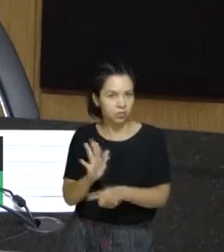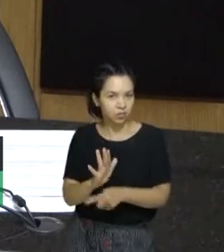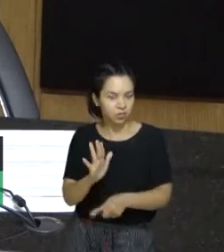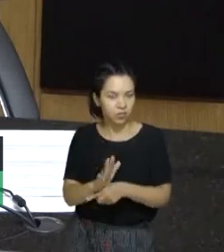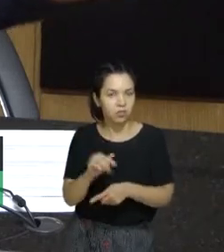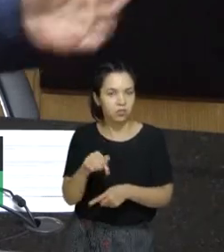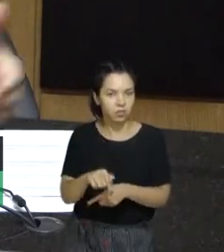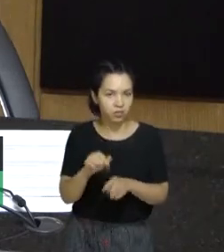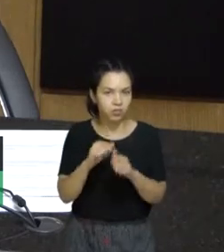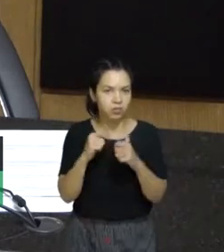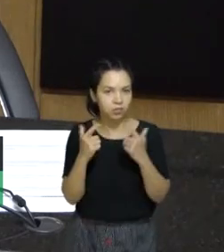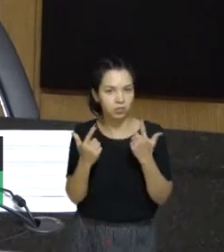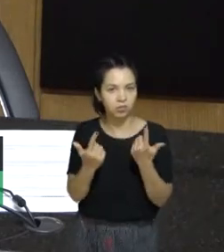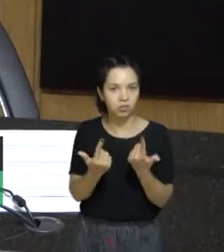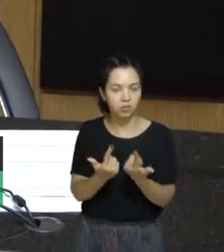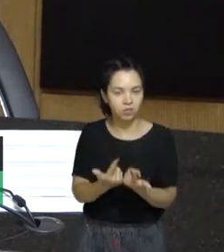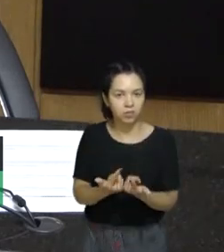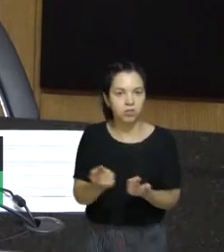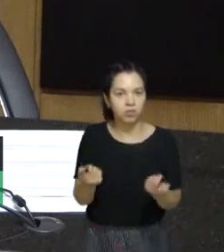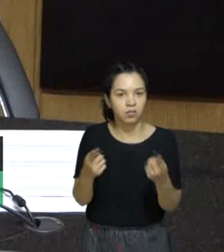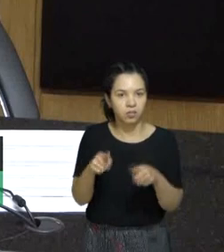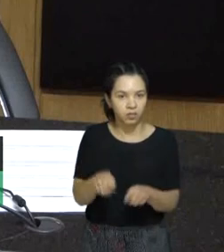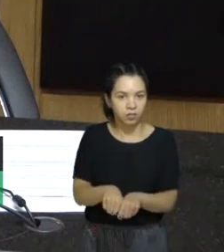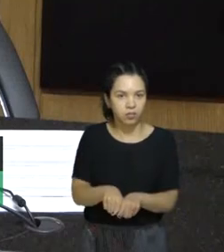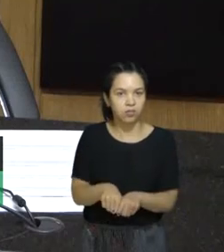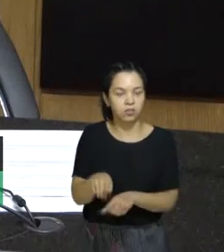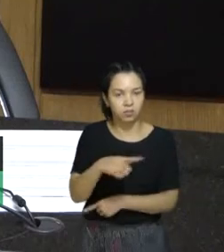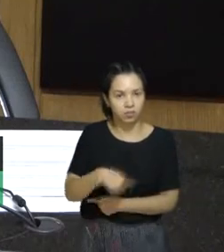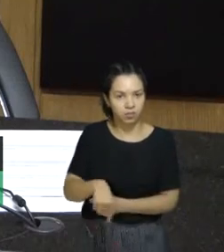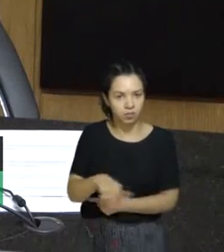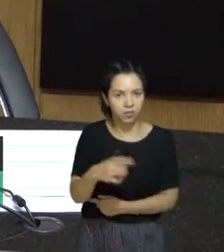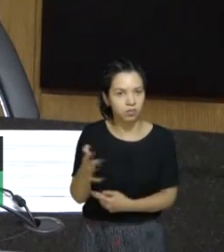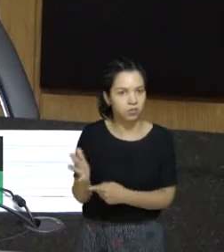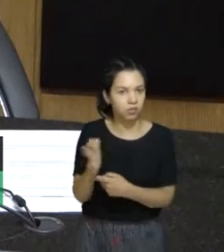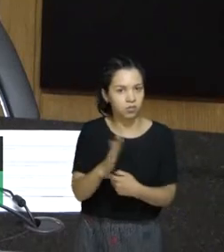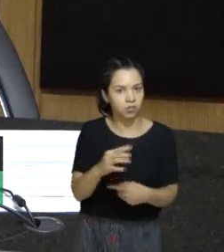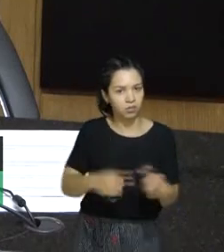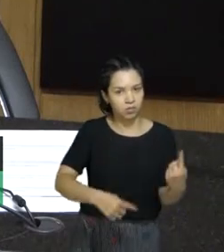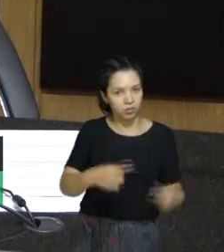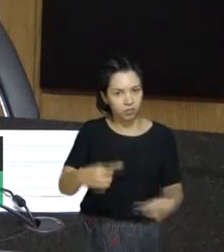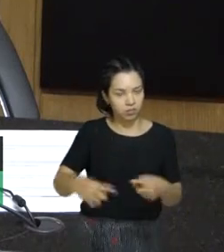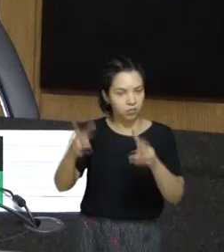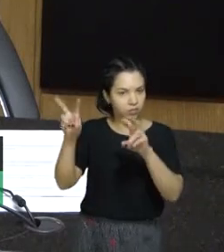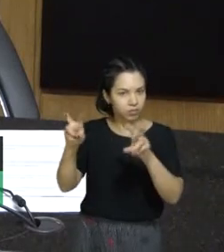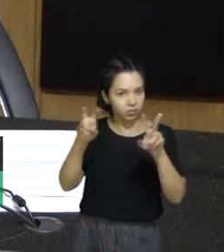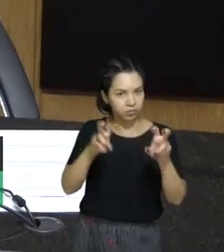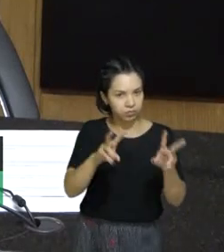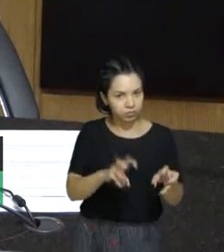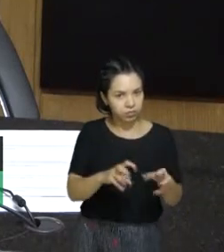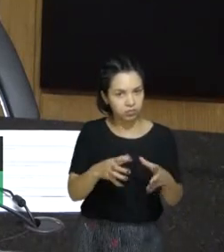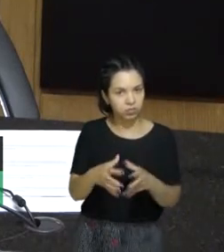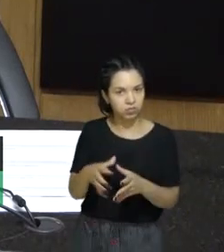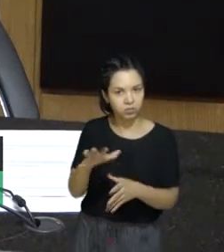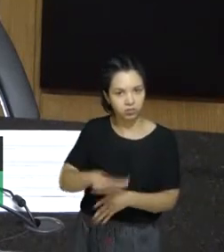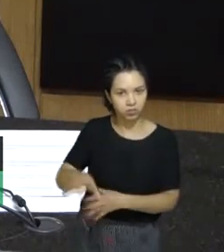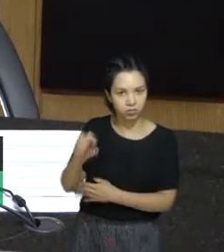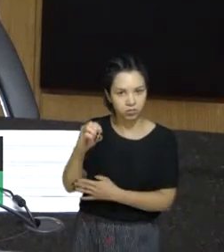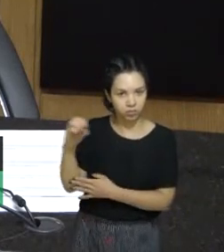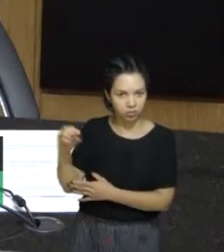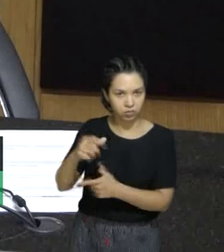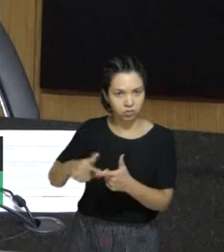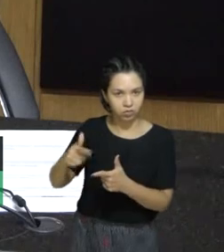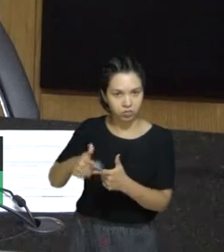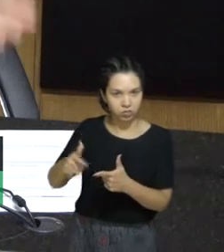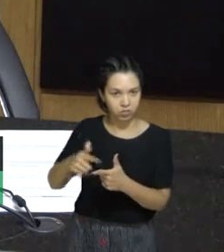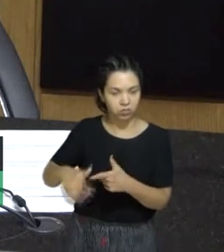casa, foi um grande parceiro nosso, nos ajudou a debater as questões lá da bancada do Oeste, dos problemas que nós temos na